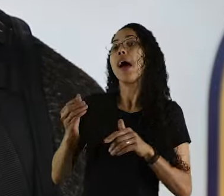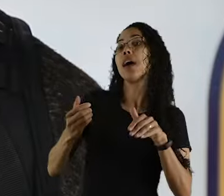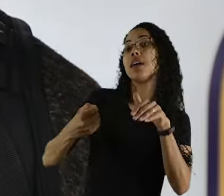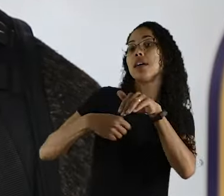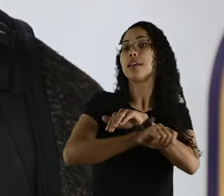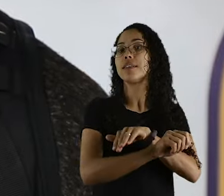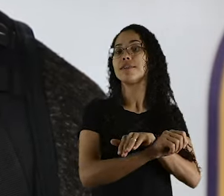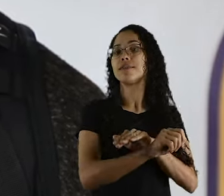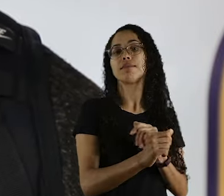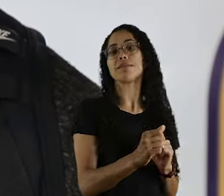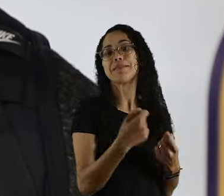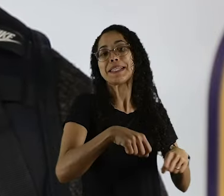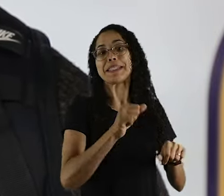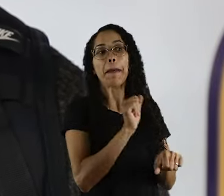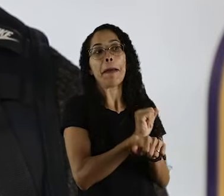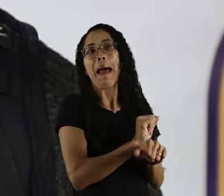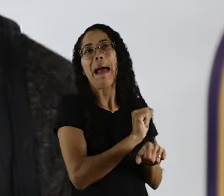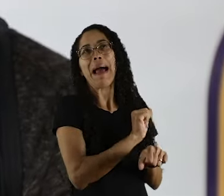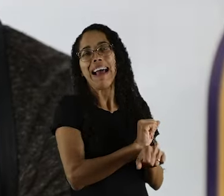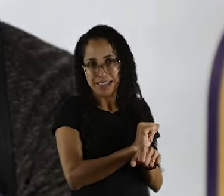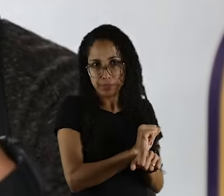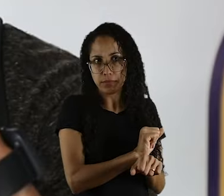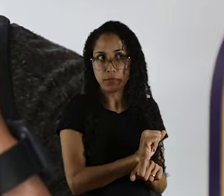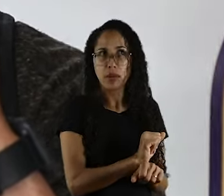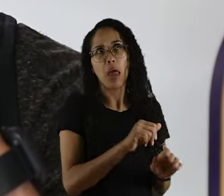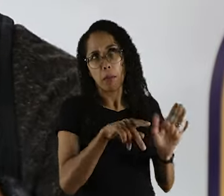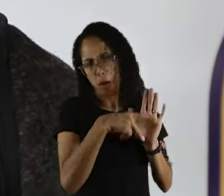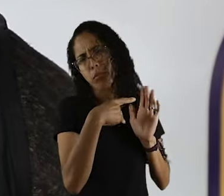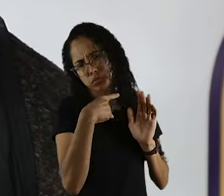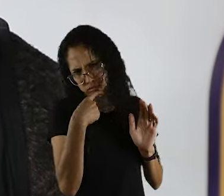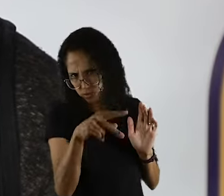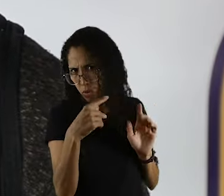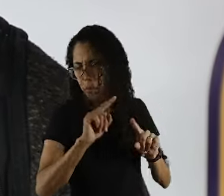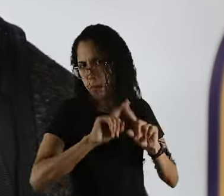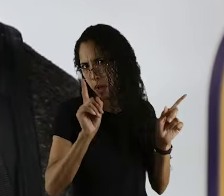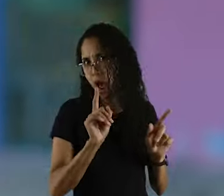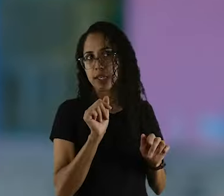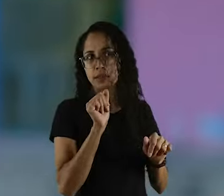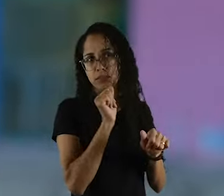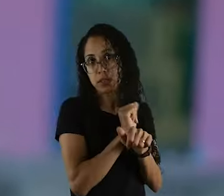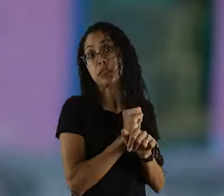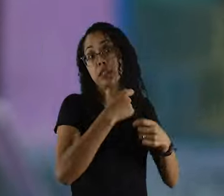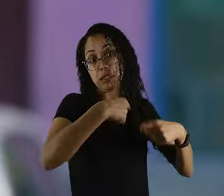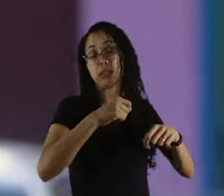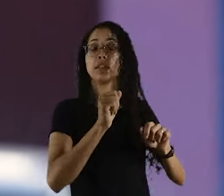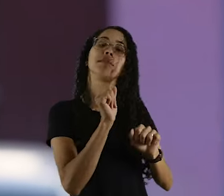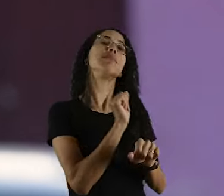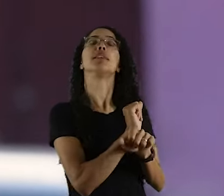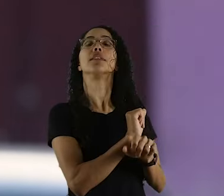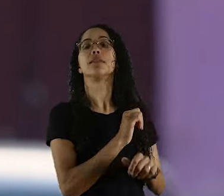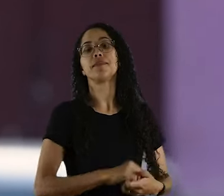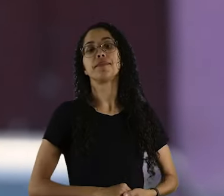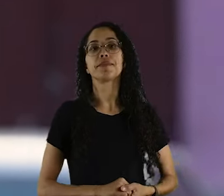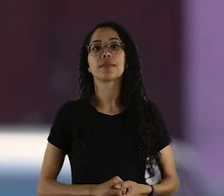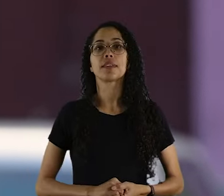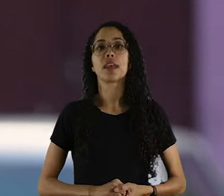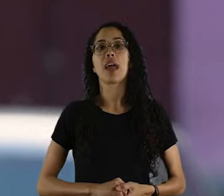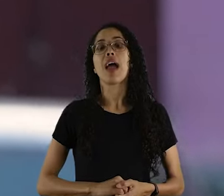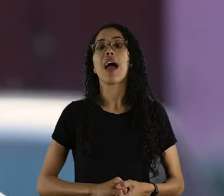investimento que você meio que tem que deixar ele parado. Ele meio que é seu, mas deixa de ser seu. Essa capacidade de